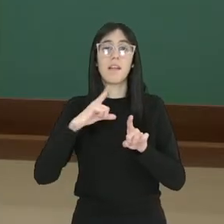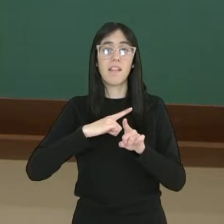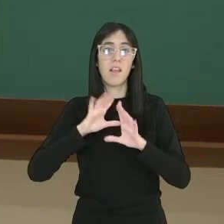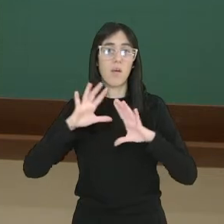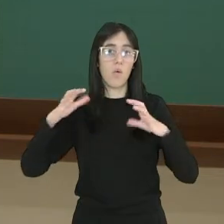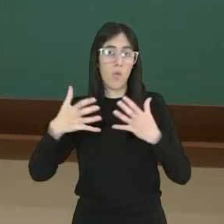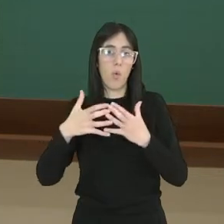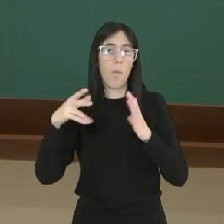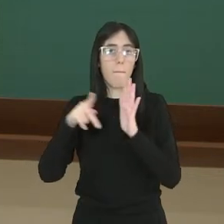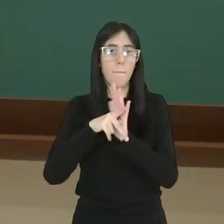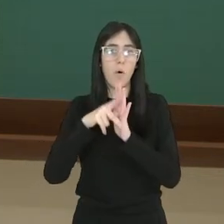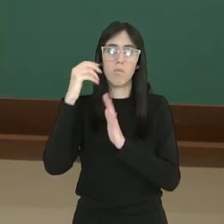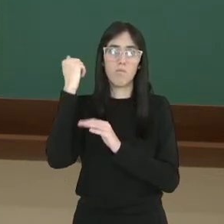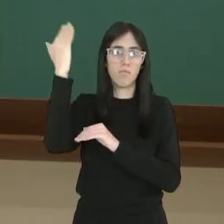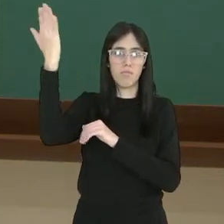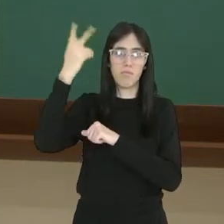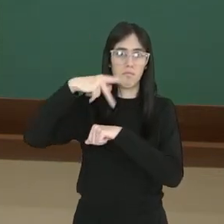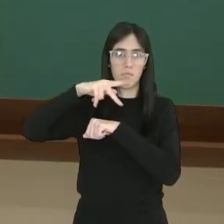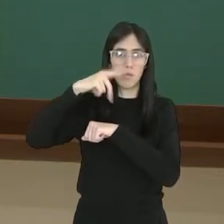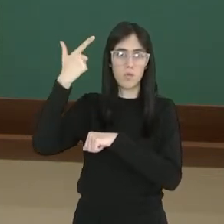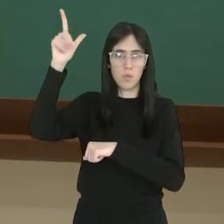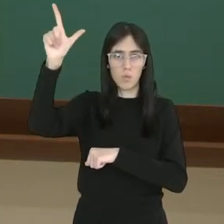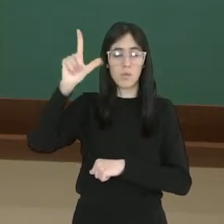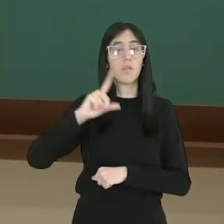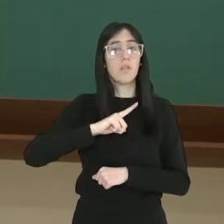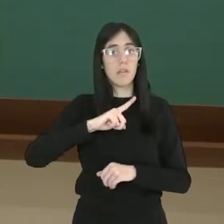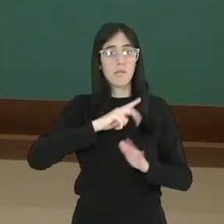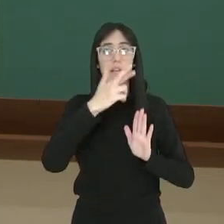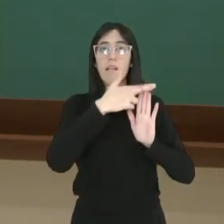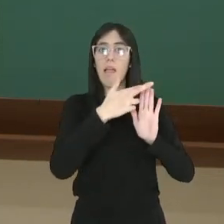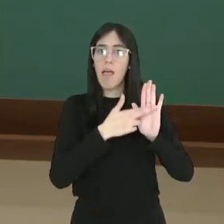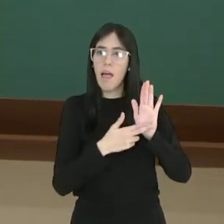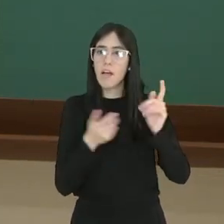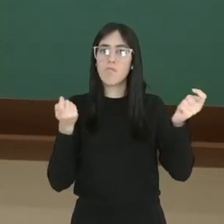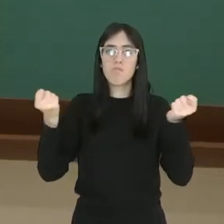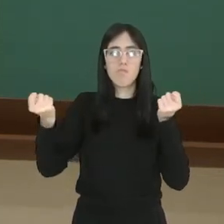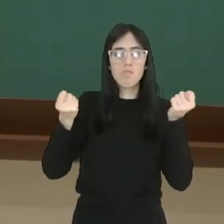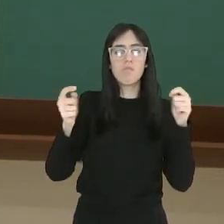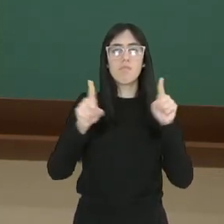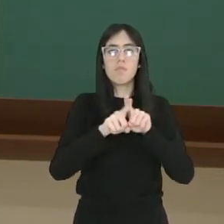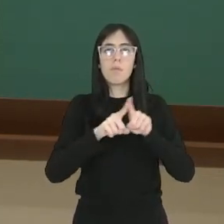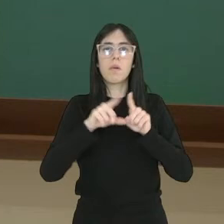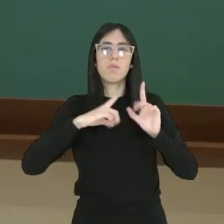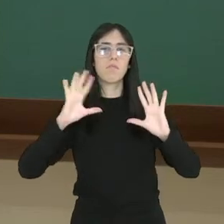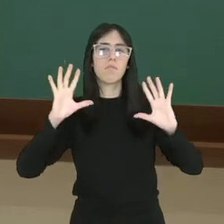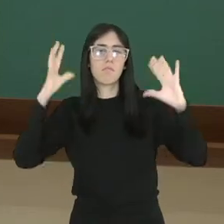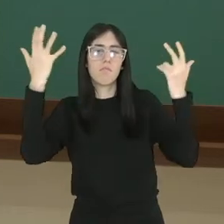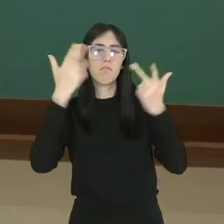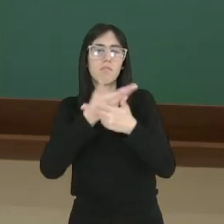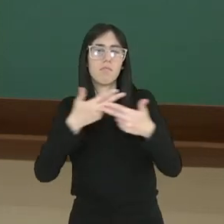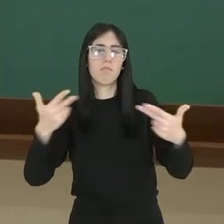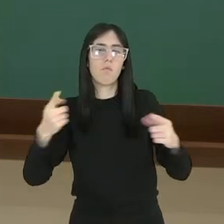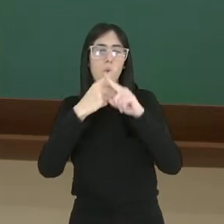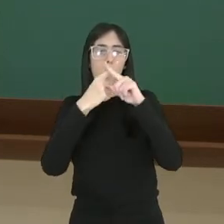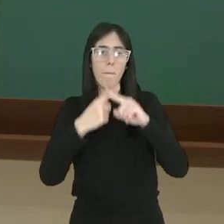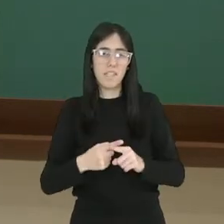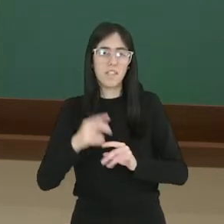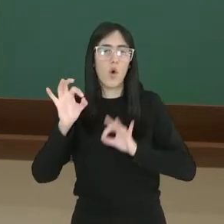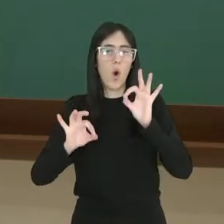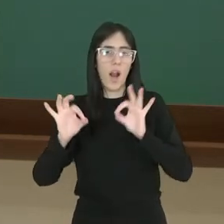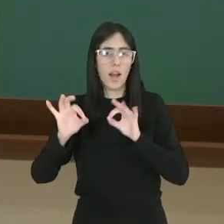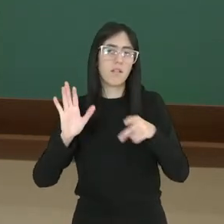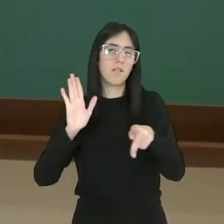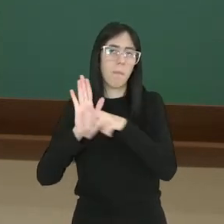de Beisebol é a instituição que regulamenta as regras do beisebol e organiza os eventos esportivos de grande porte. Então, sempre tendo